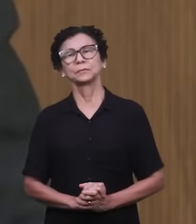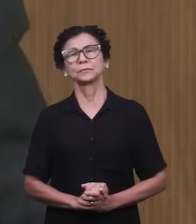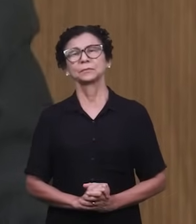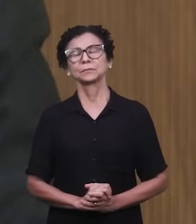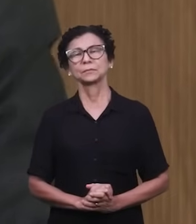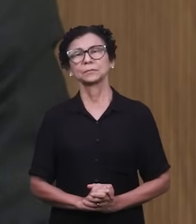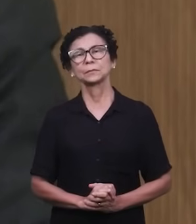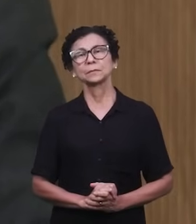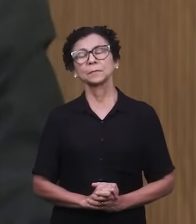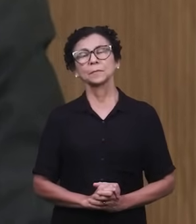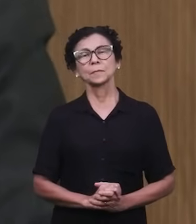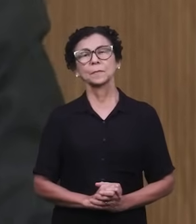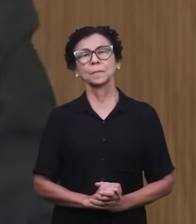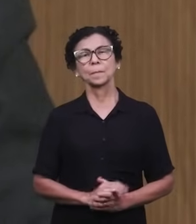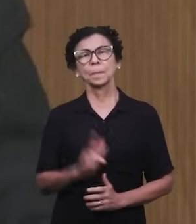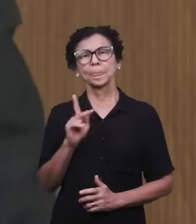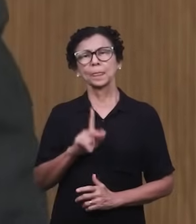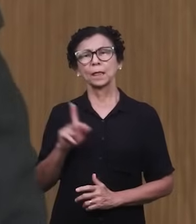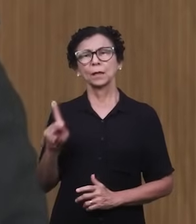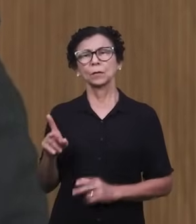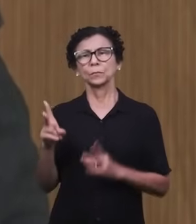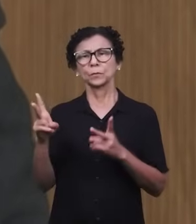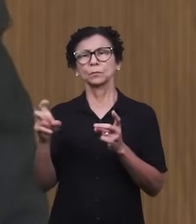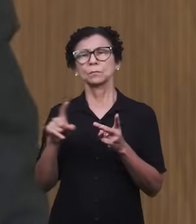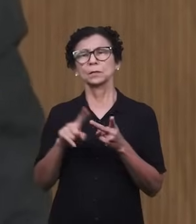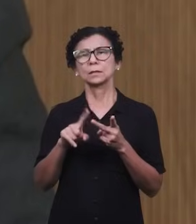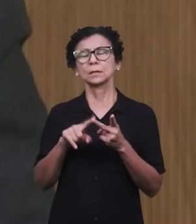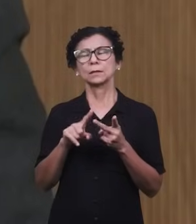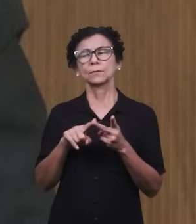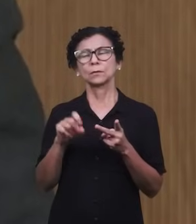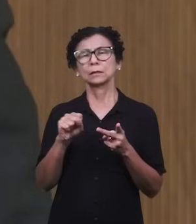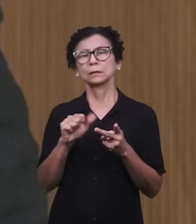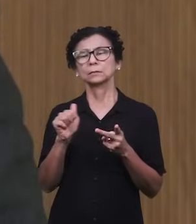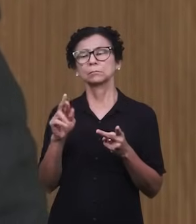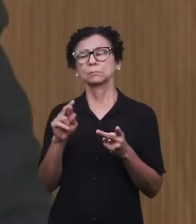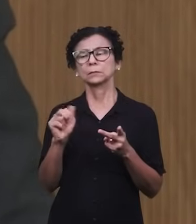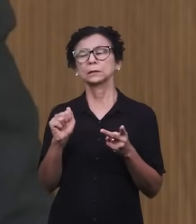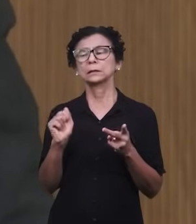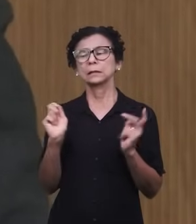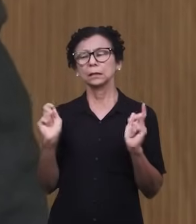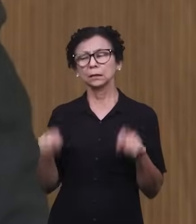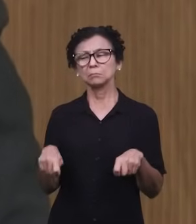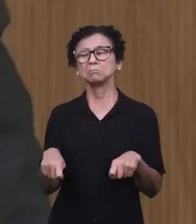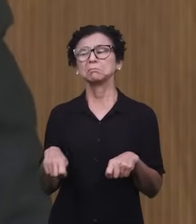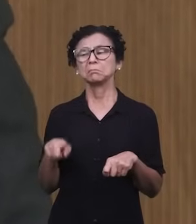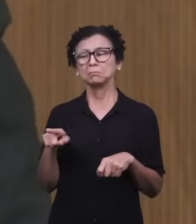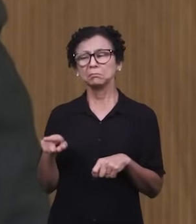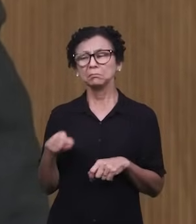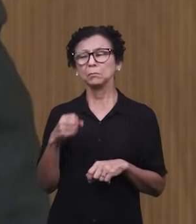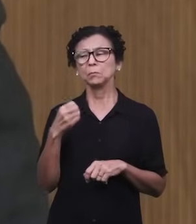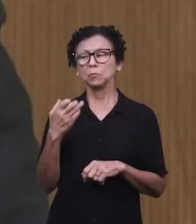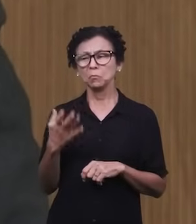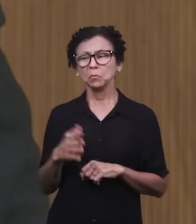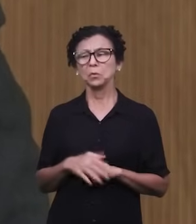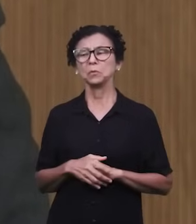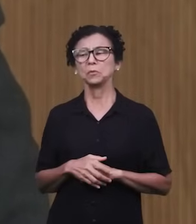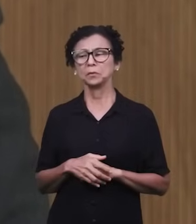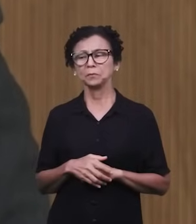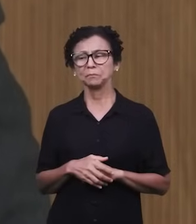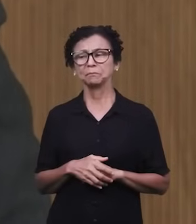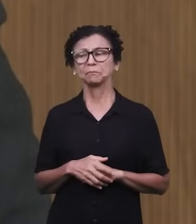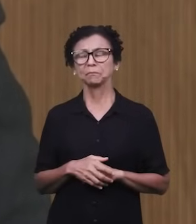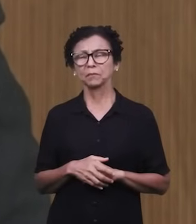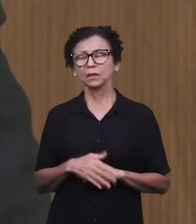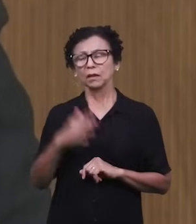assim, e daqui a pouco a própria Jane, né, a professora, ela viu que tinha um potencial ali para